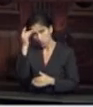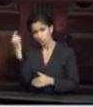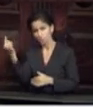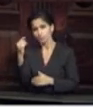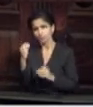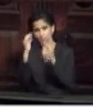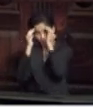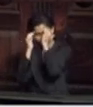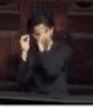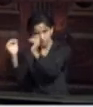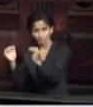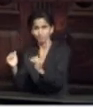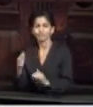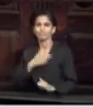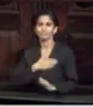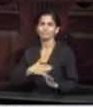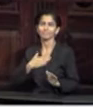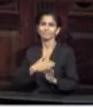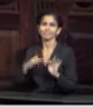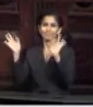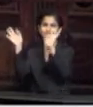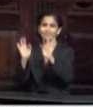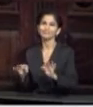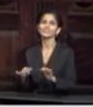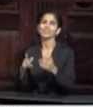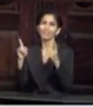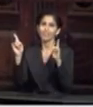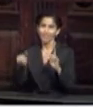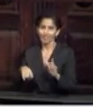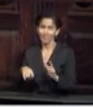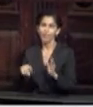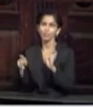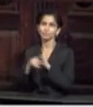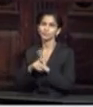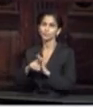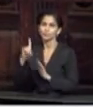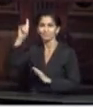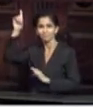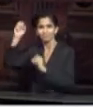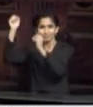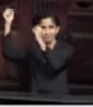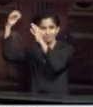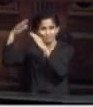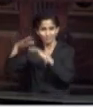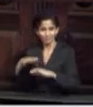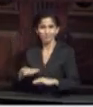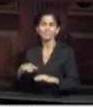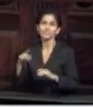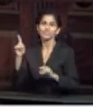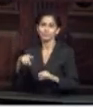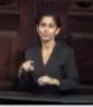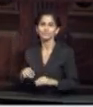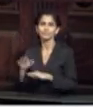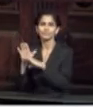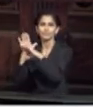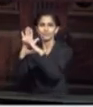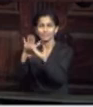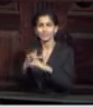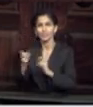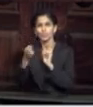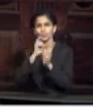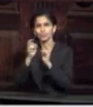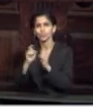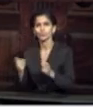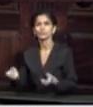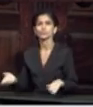respeitar mais a felicidade como algo sagrado, pararão com esse discurso de ódio e de raiva, com esse discurso que mata,